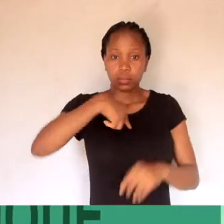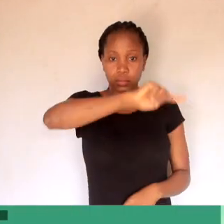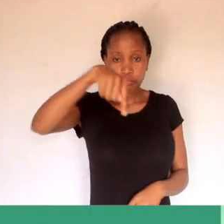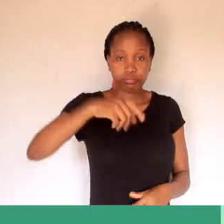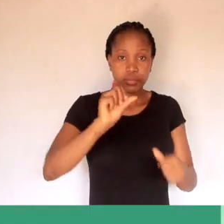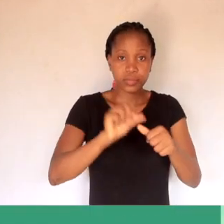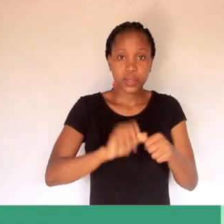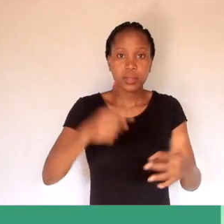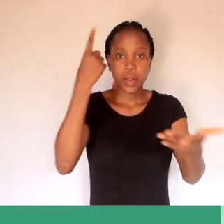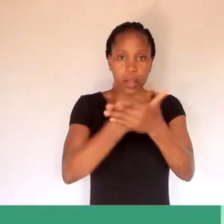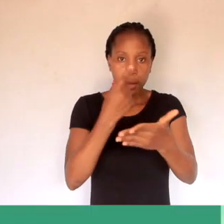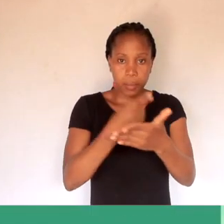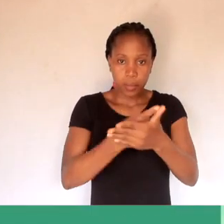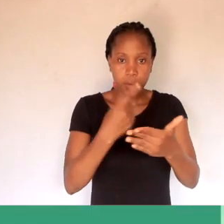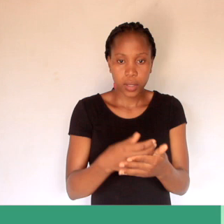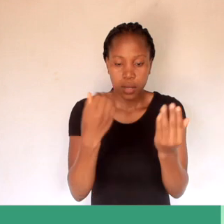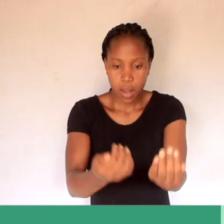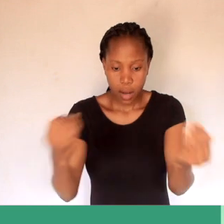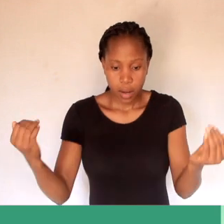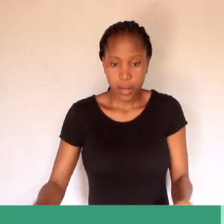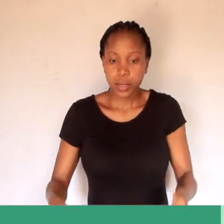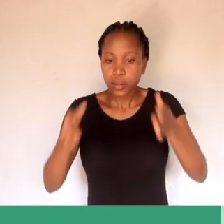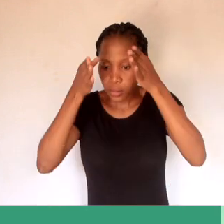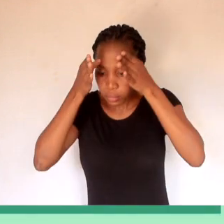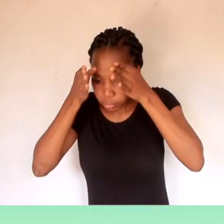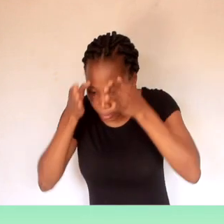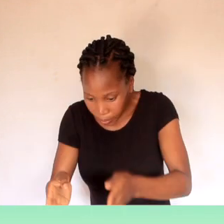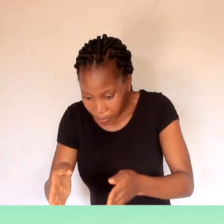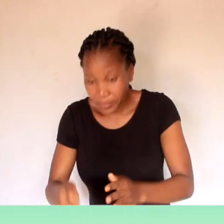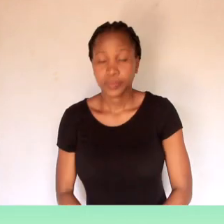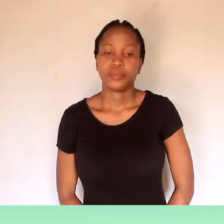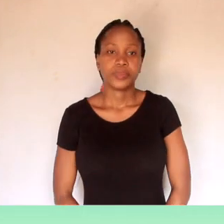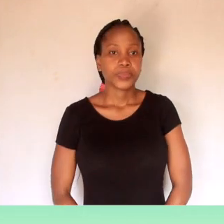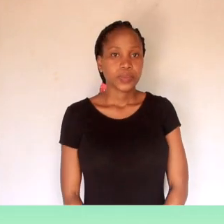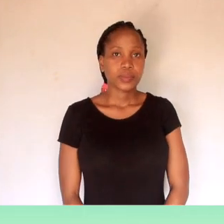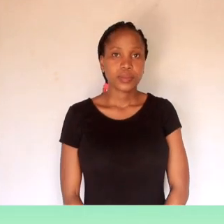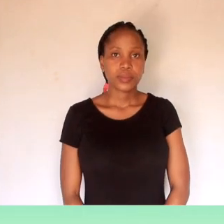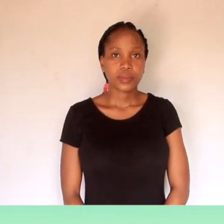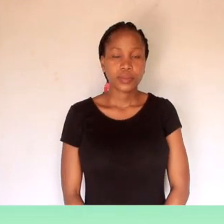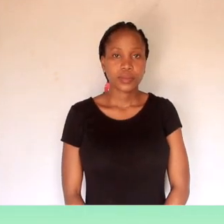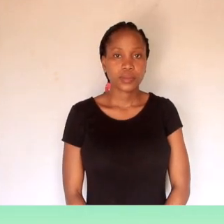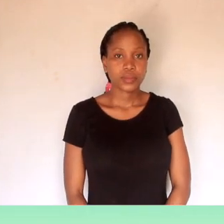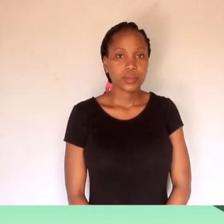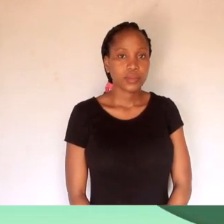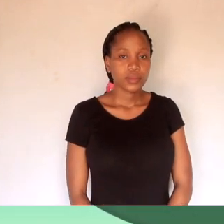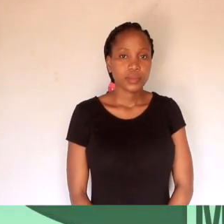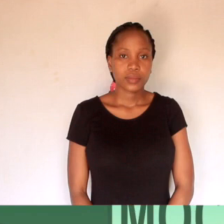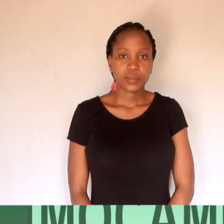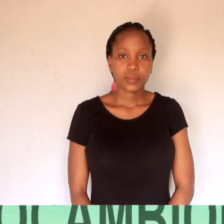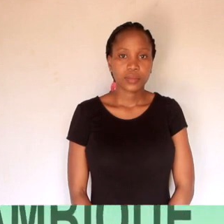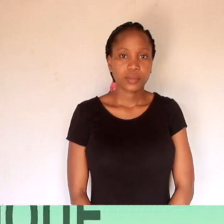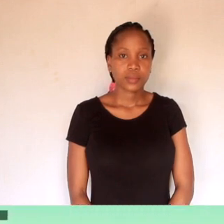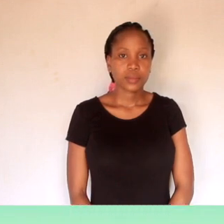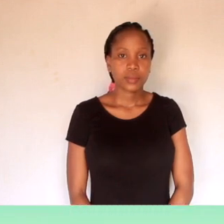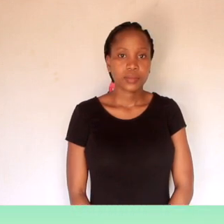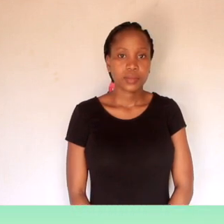de se basear, eu vou dizer em inglês porque eu não sei muito bem como diz, the best interest of the